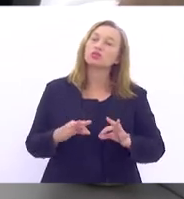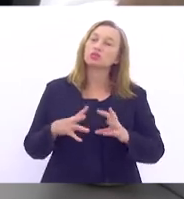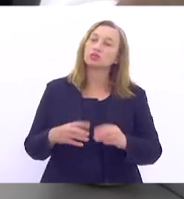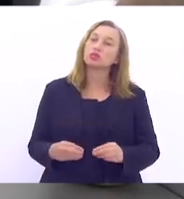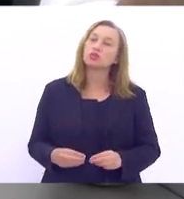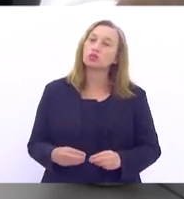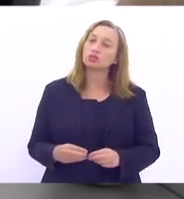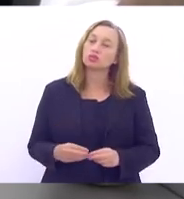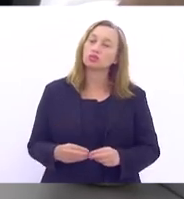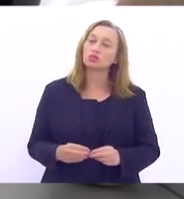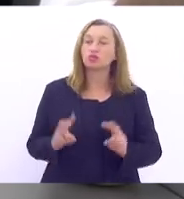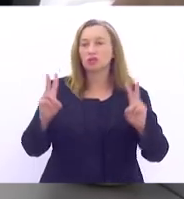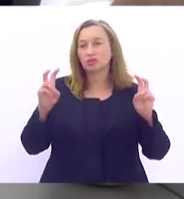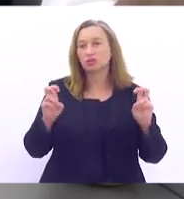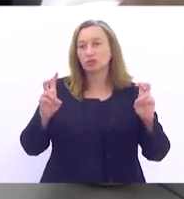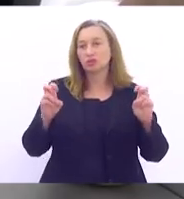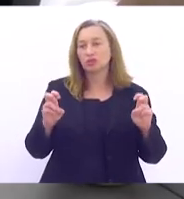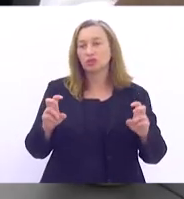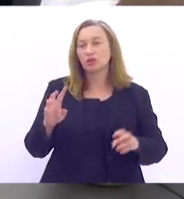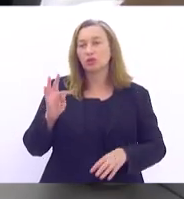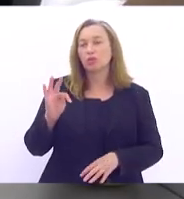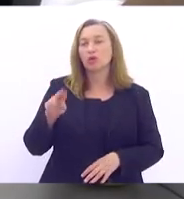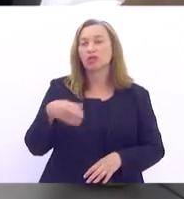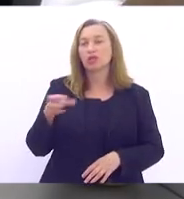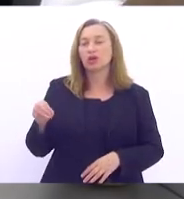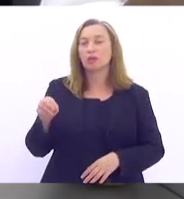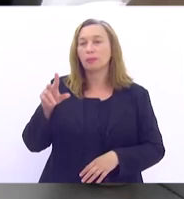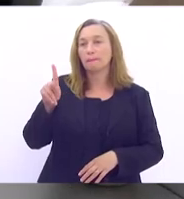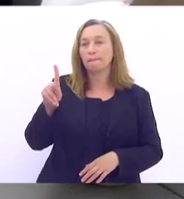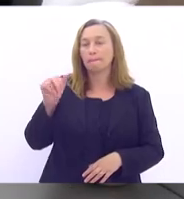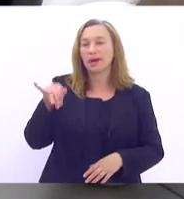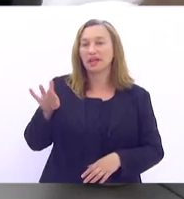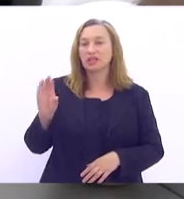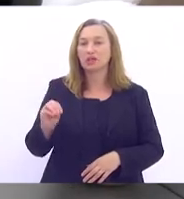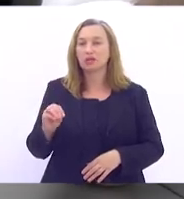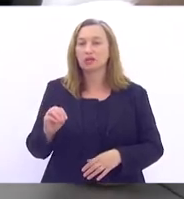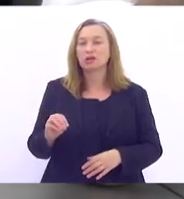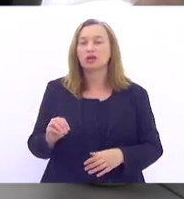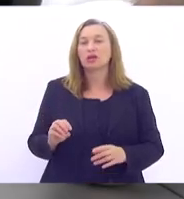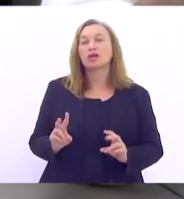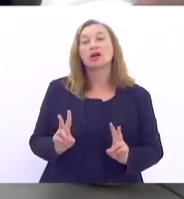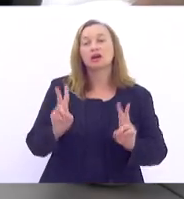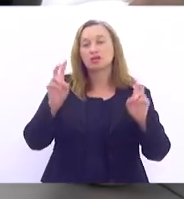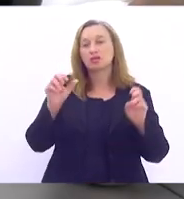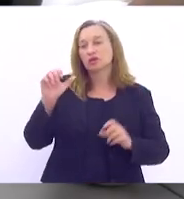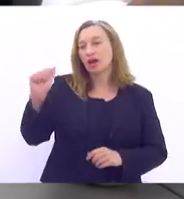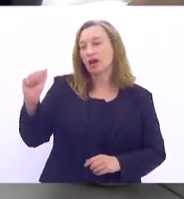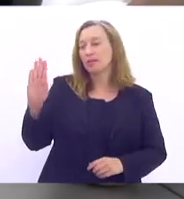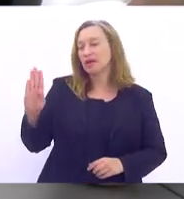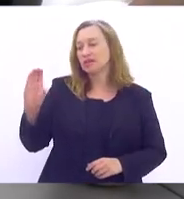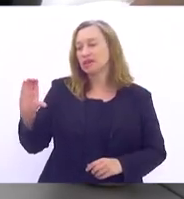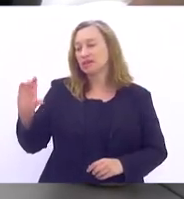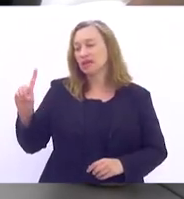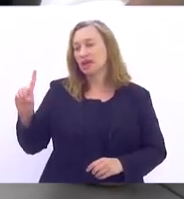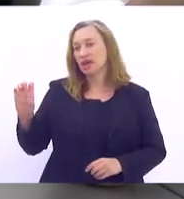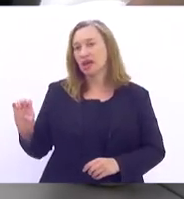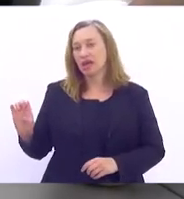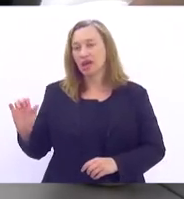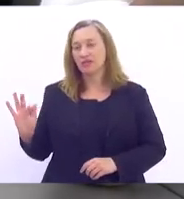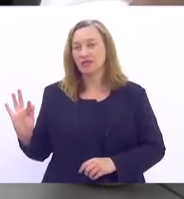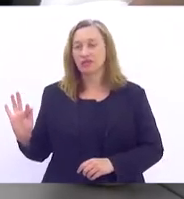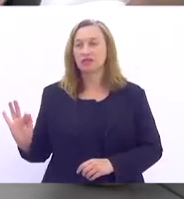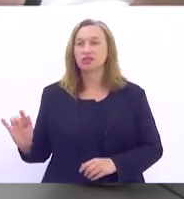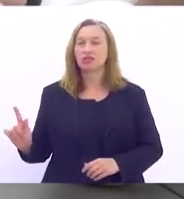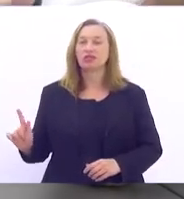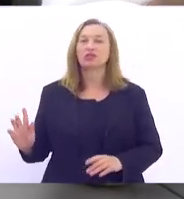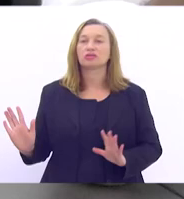ficaria botão de pânico em situações A, B, C, D, E, F, G. Cada um vai botar botão de pânico